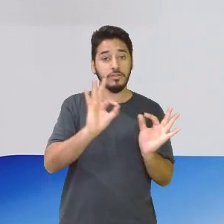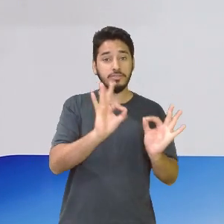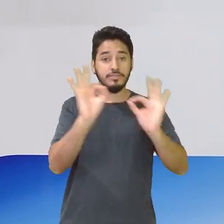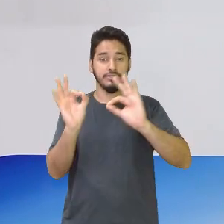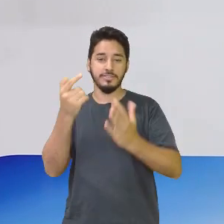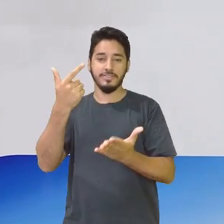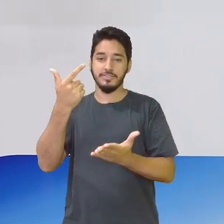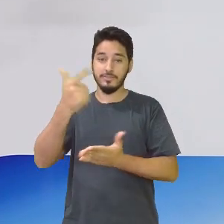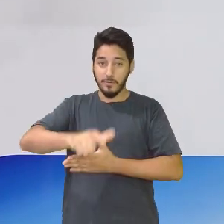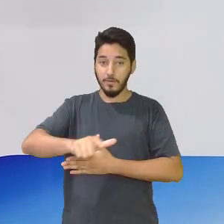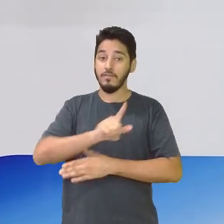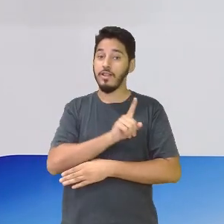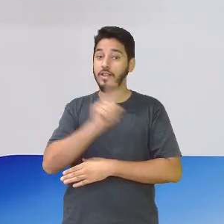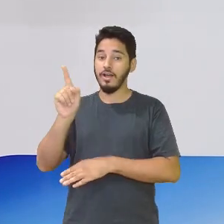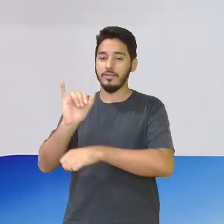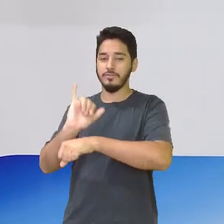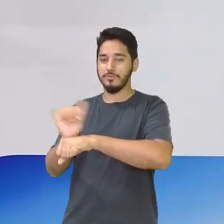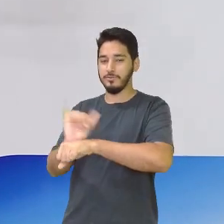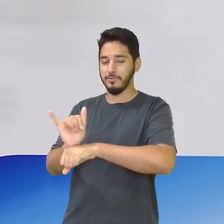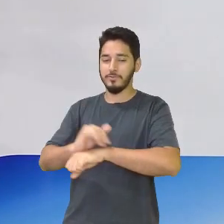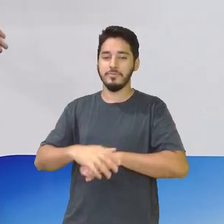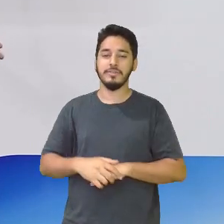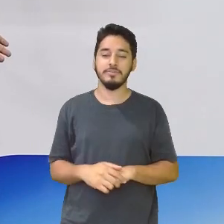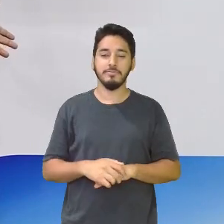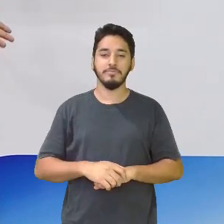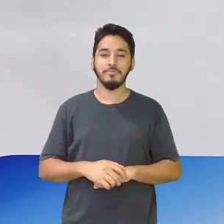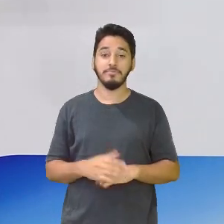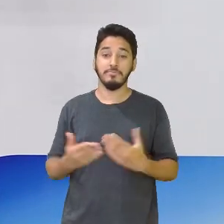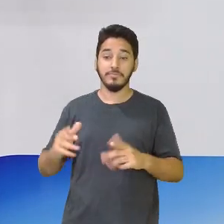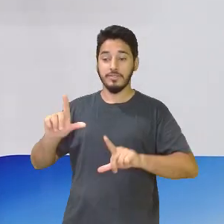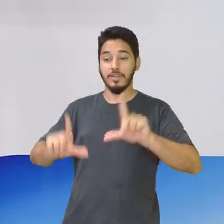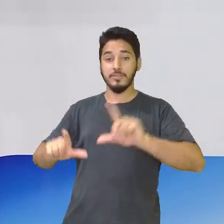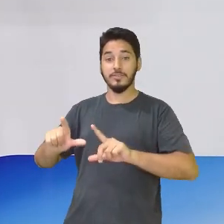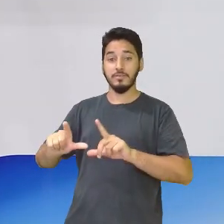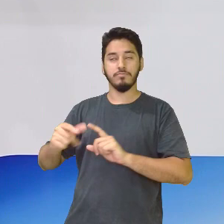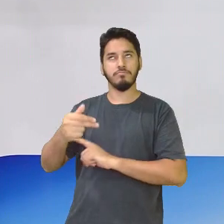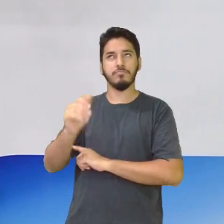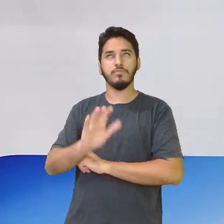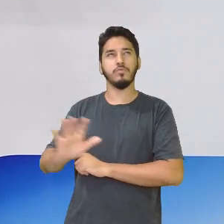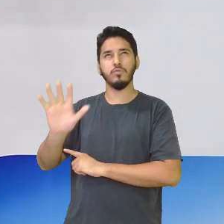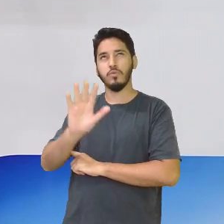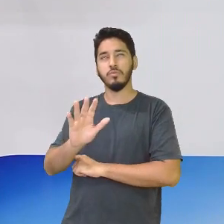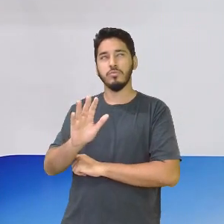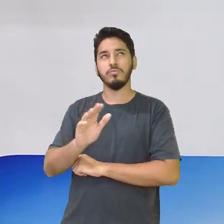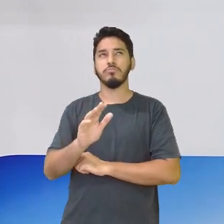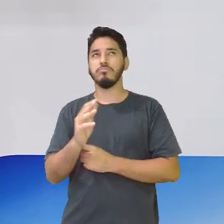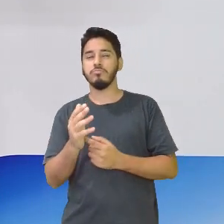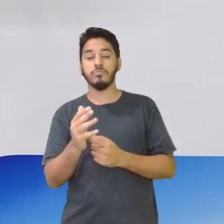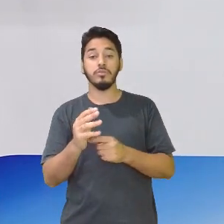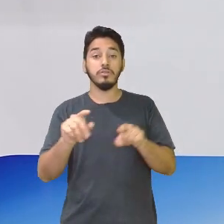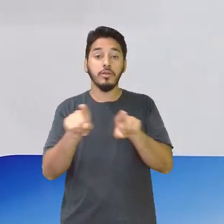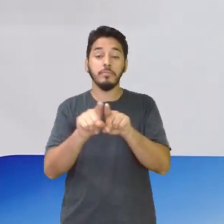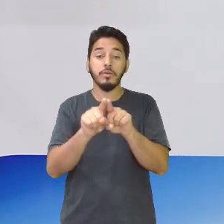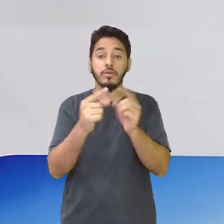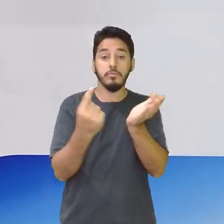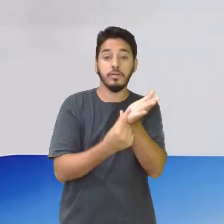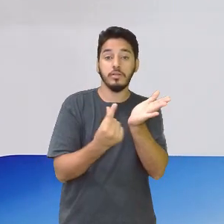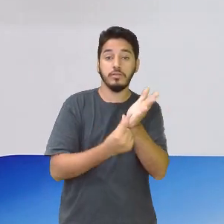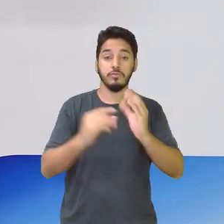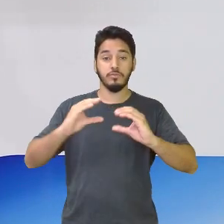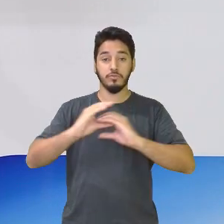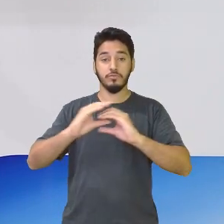vez essa aula lá no canal no YouTube. Tela da TV Nova, canal no YouTube, também tem o aplicativo do Educa